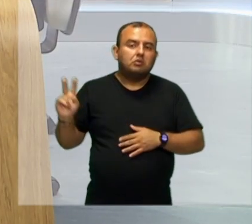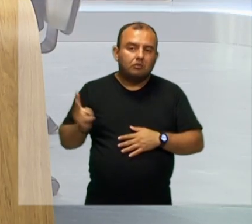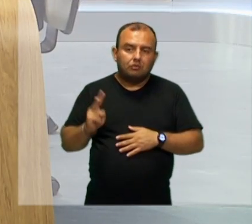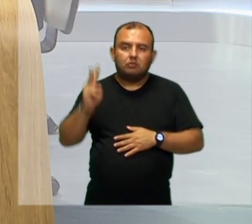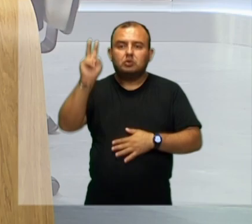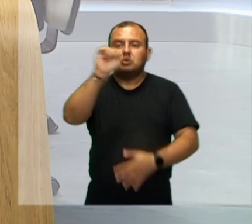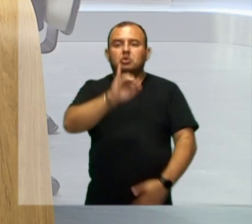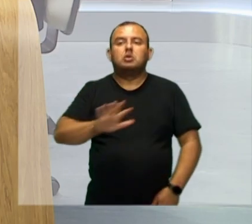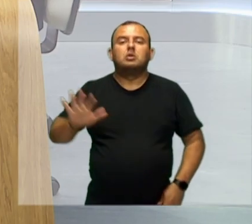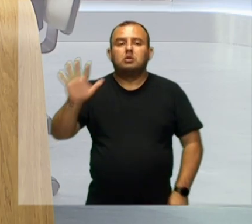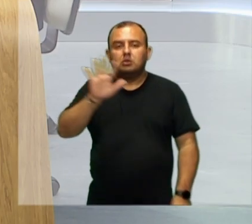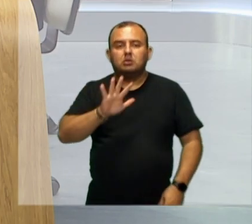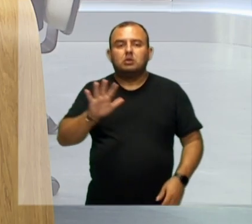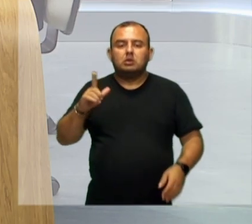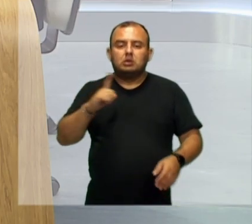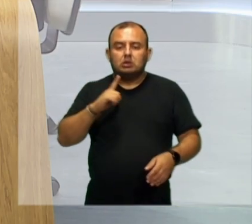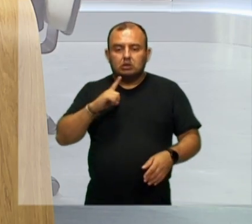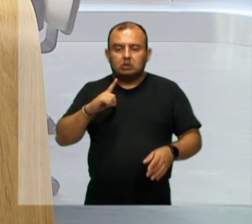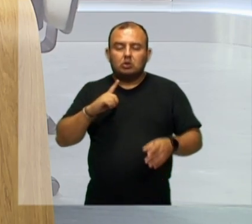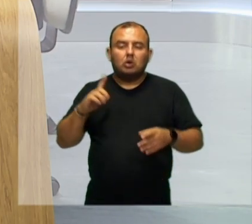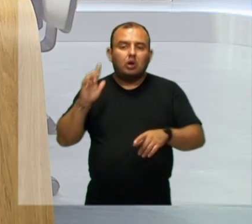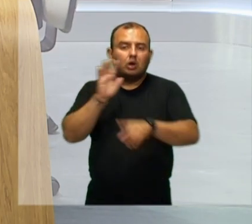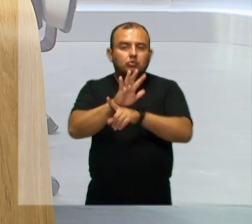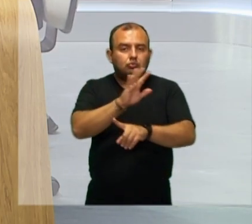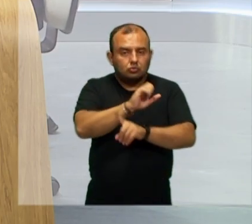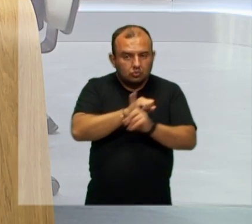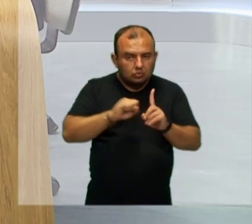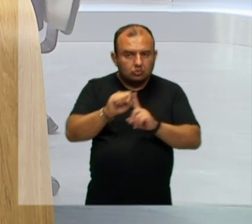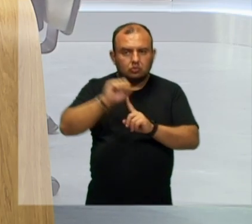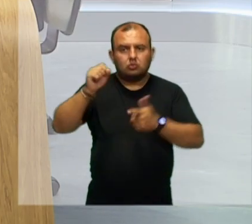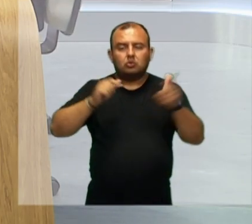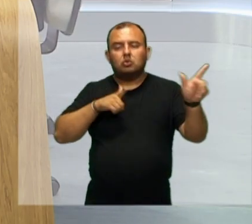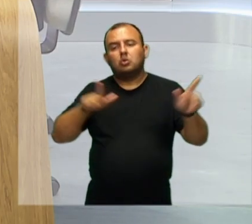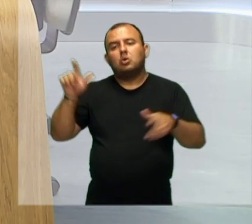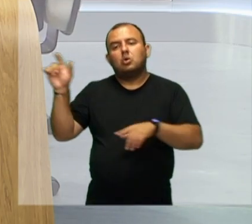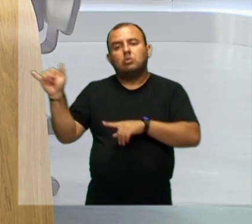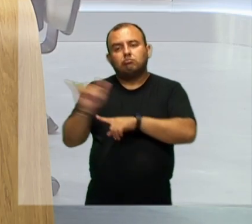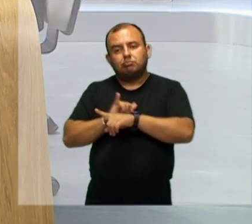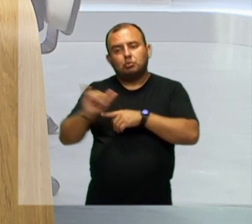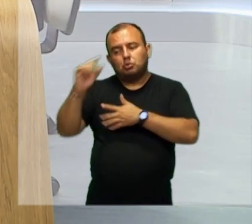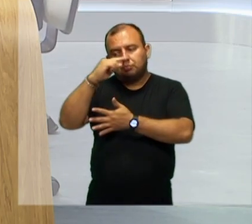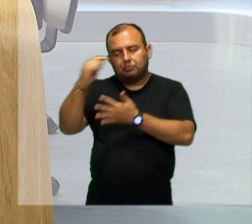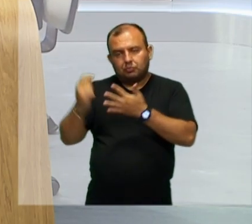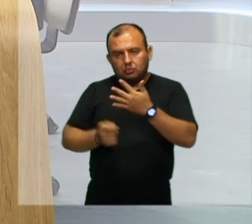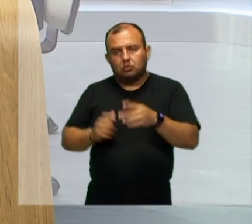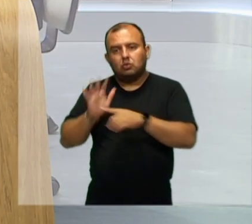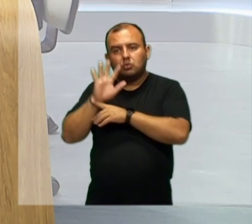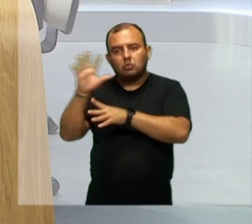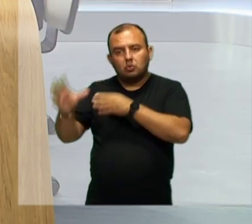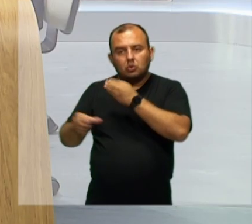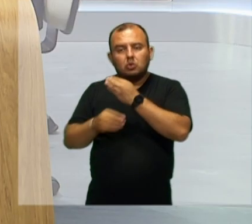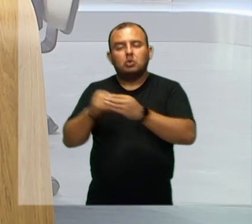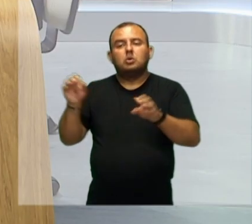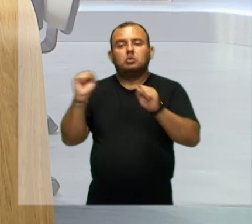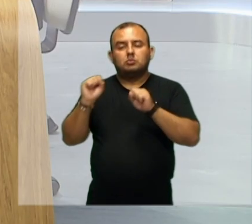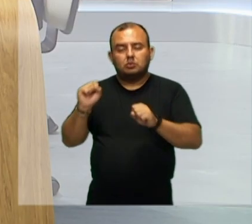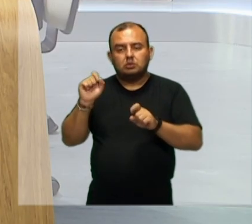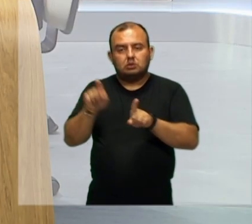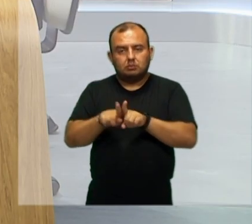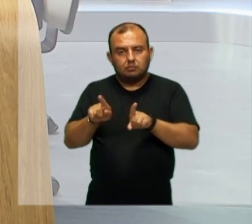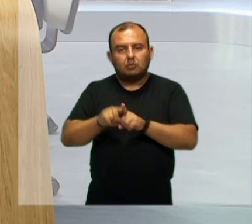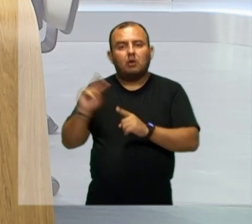existe imagem, existe contribuição social, existem outros critérios e atributos que podem ser